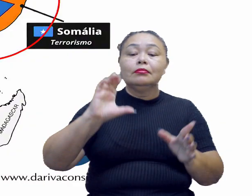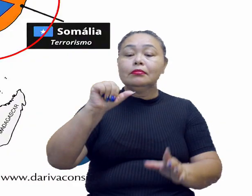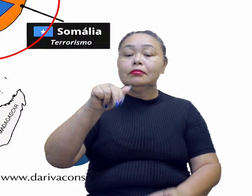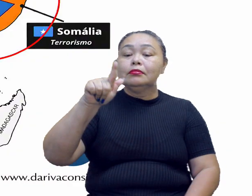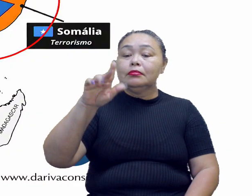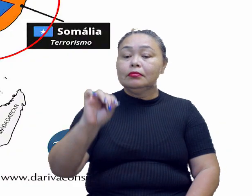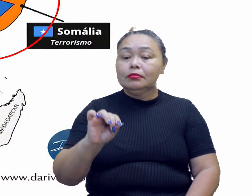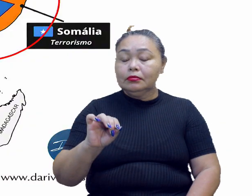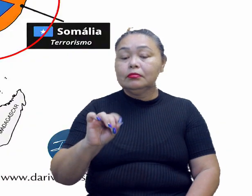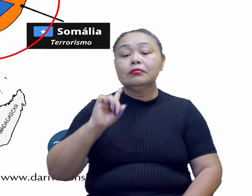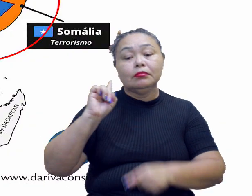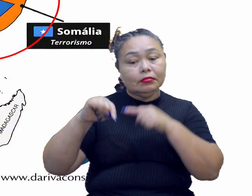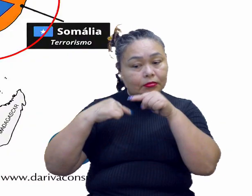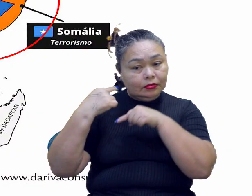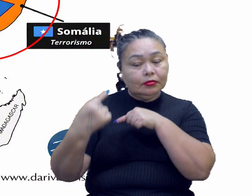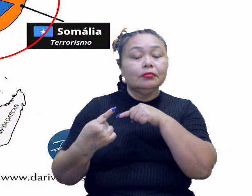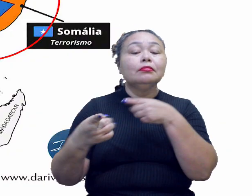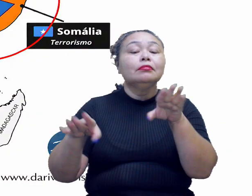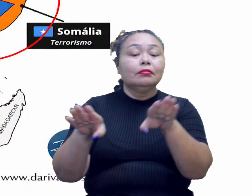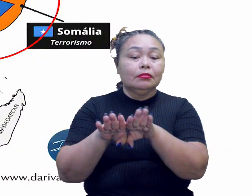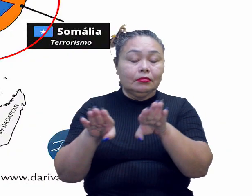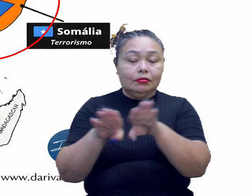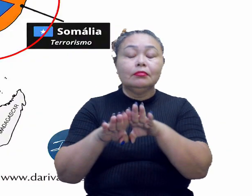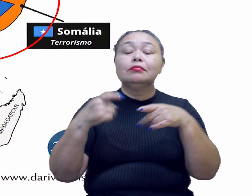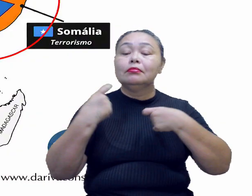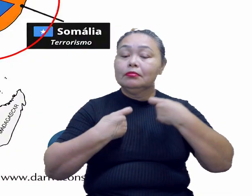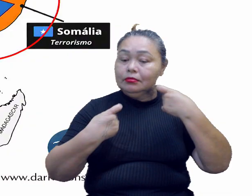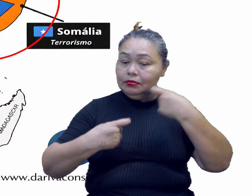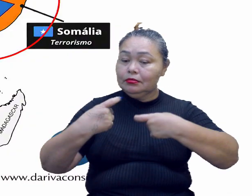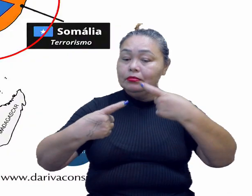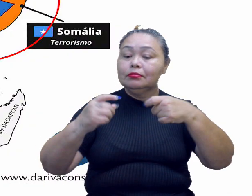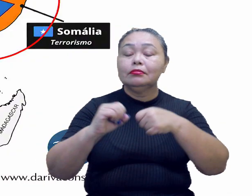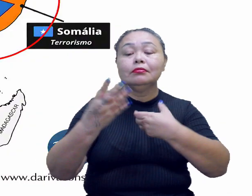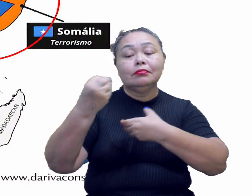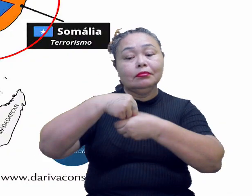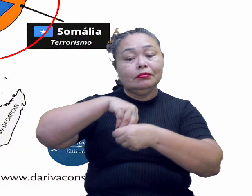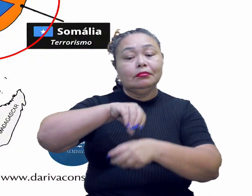Democrática do Congo, que passou também por guerra civil.